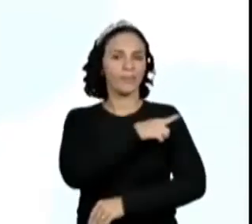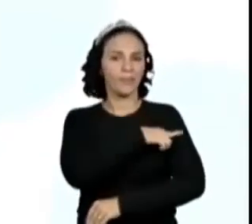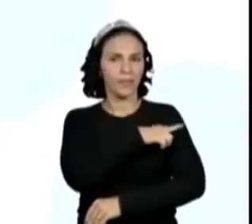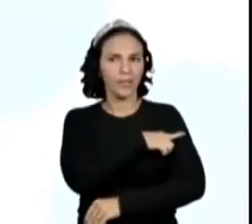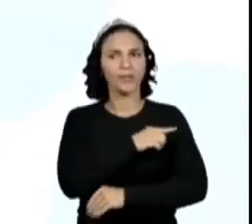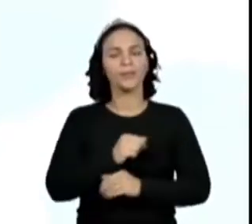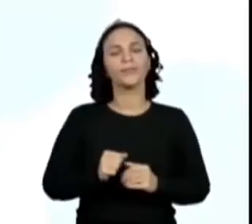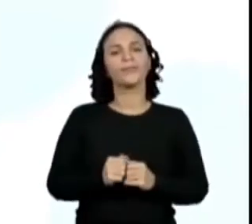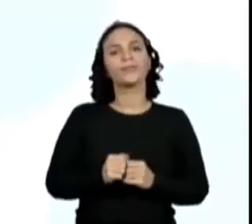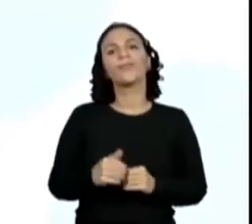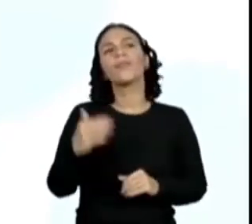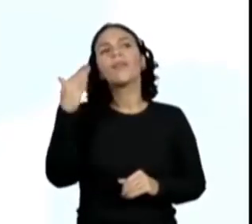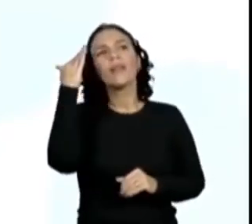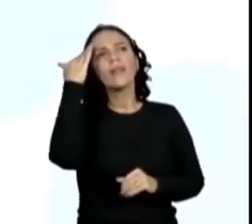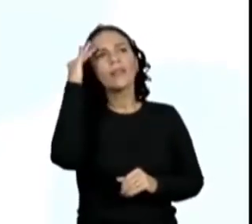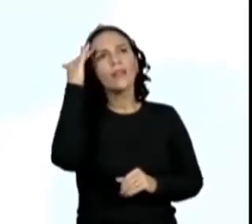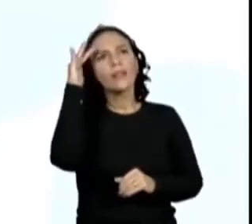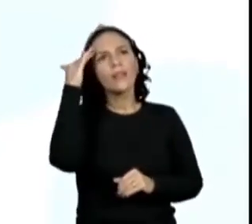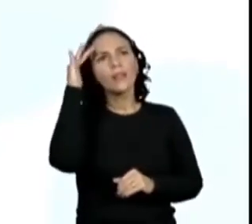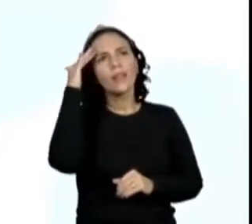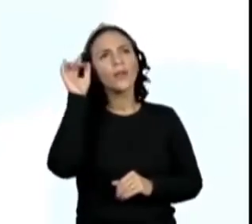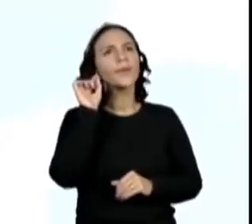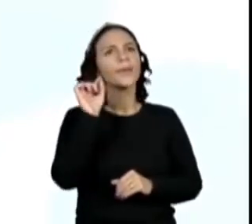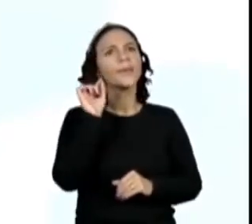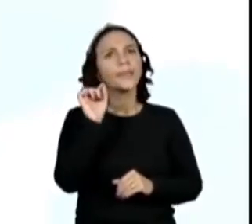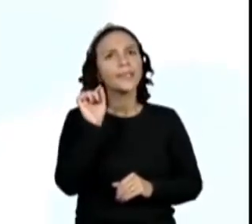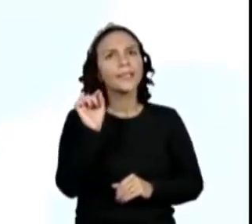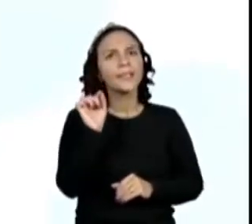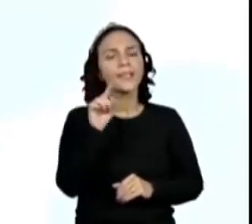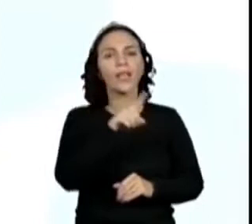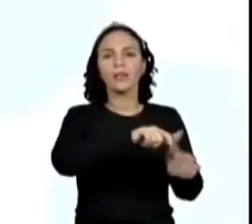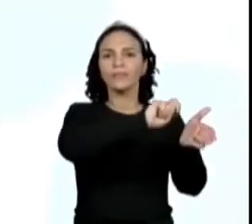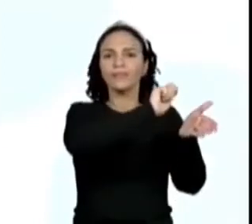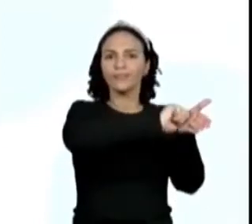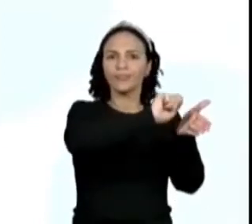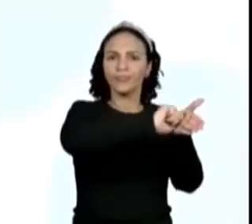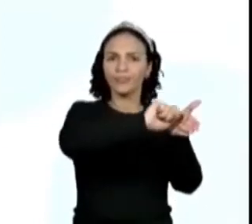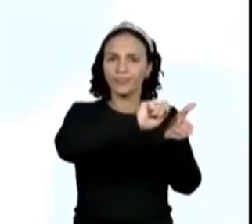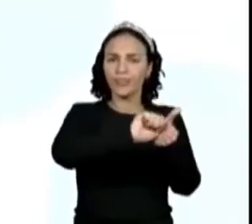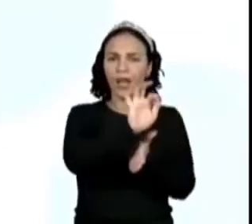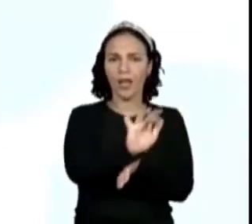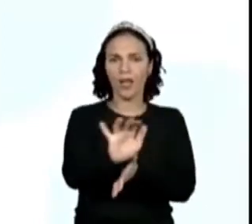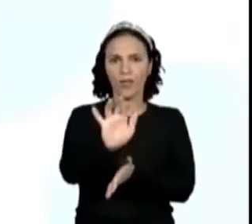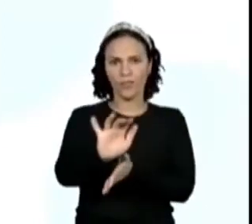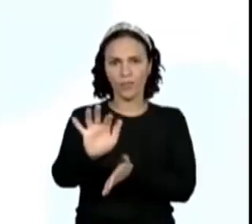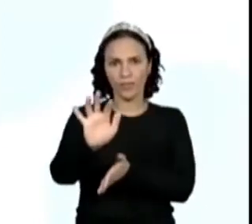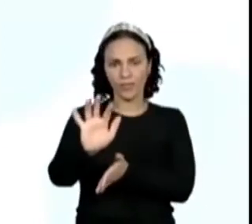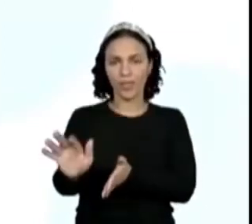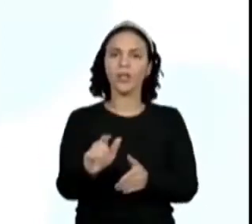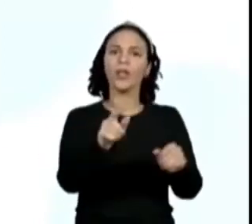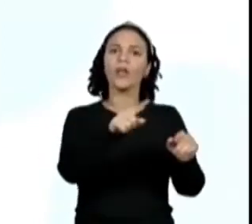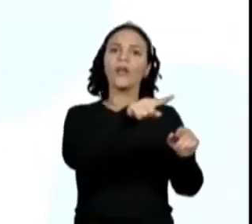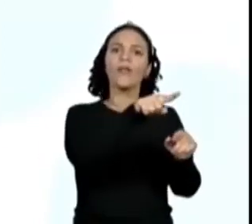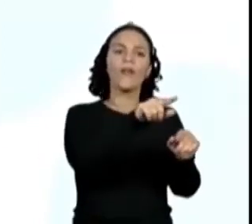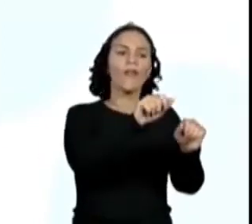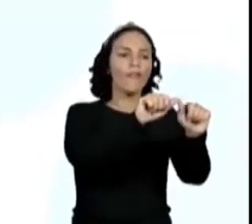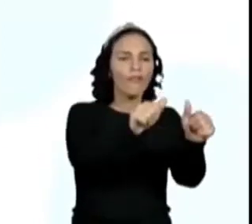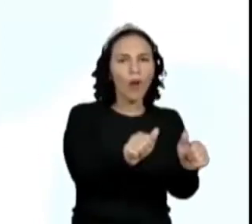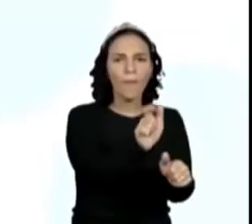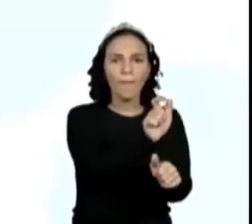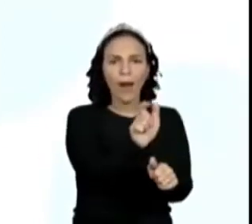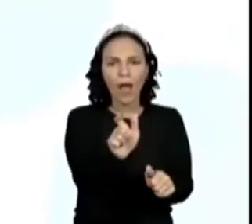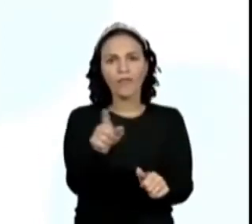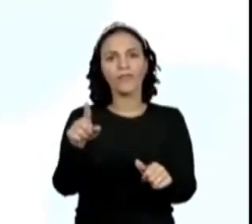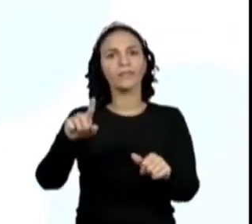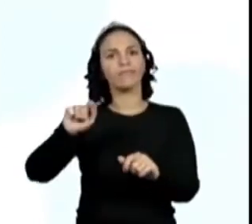ano, compreender uma retomada, compreender as noções do sistema da escrita alfabética, segmentos sonoros e letras. E